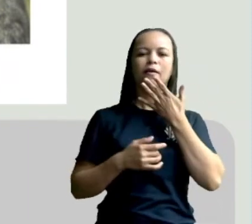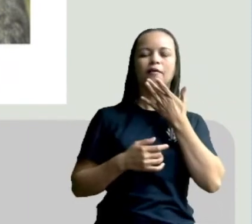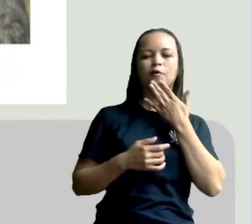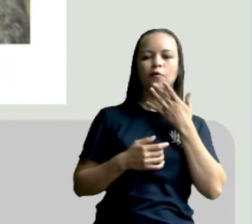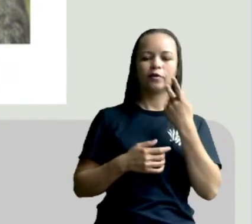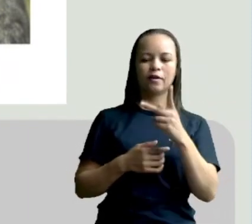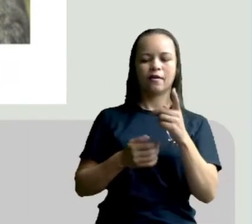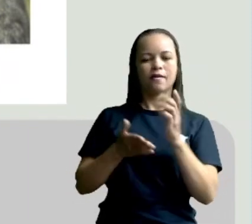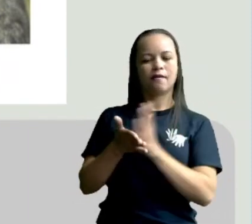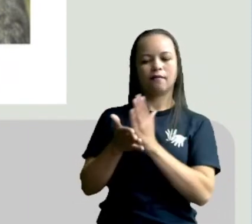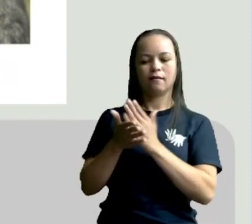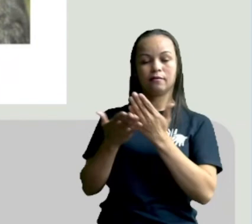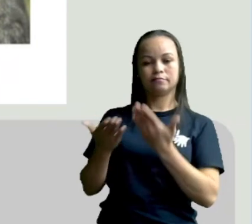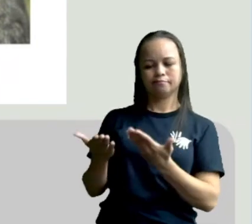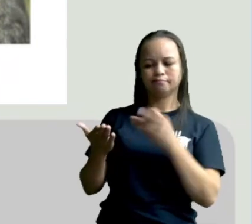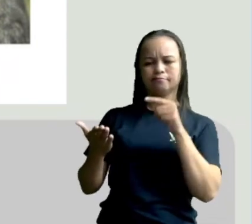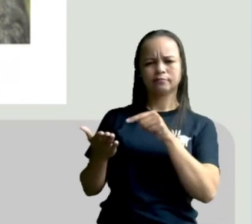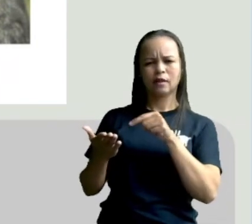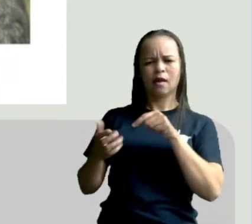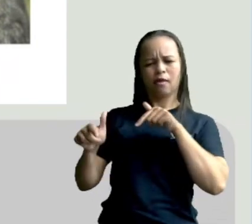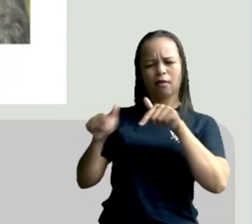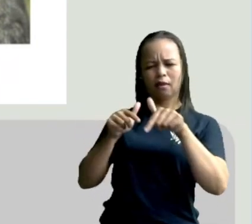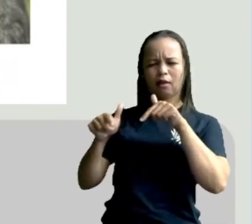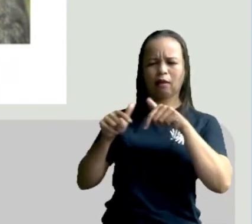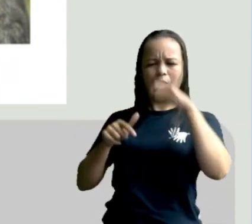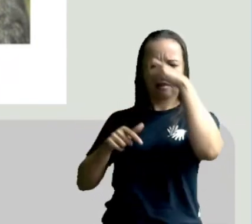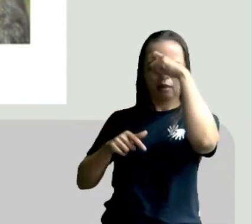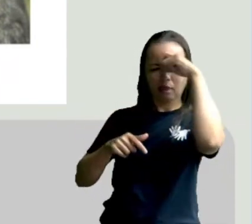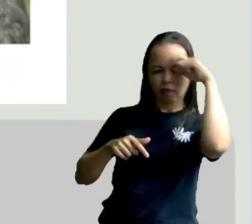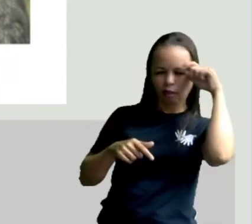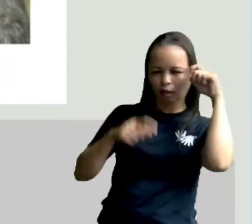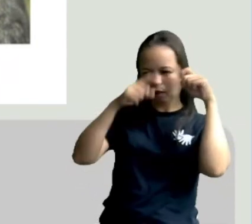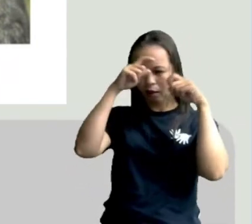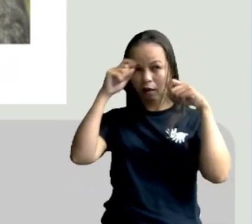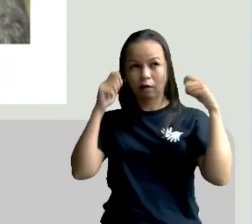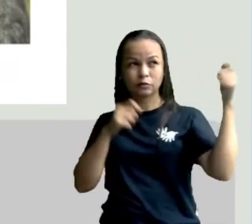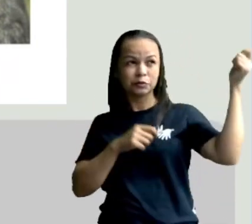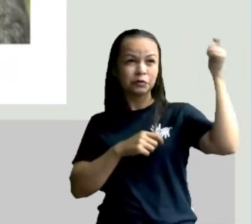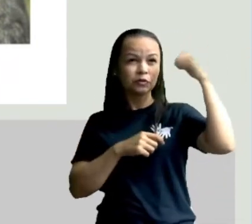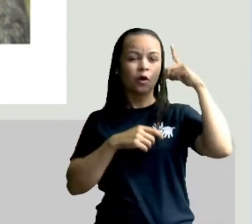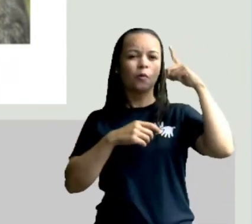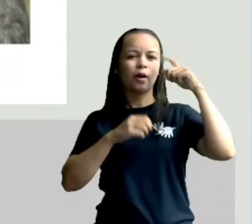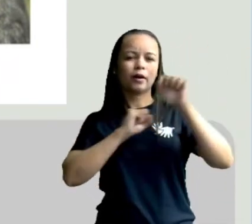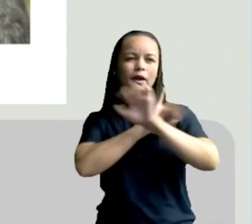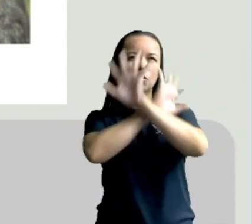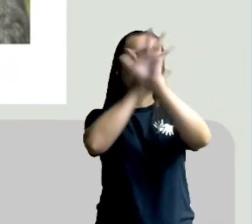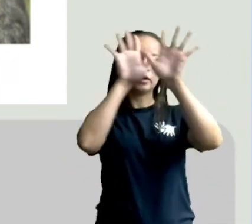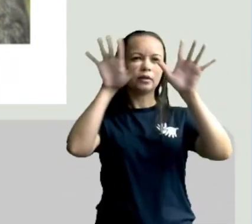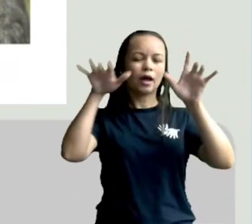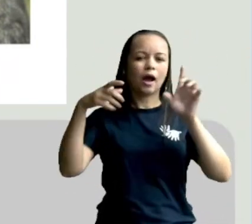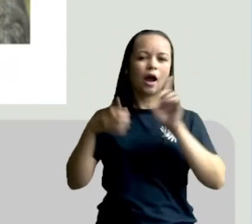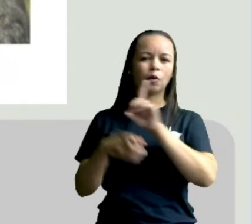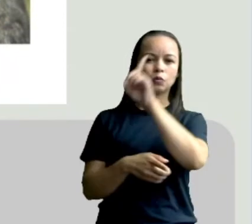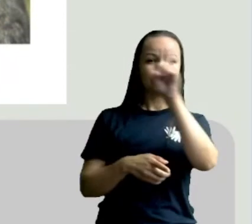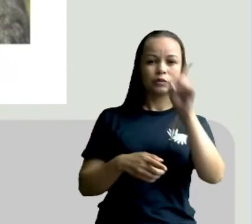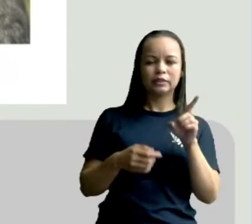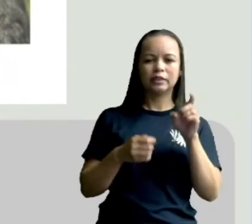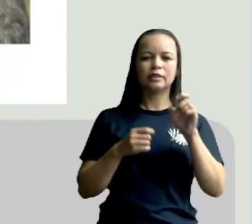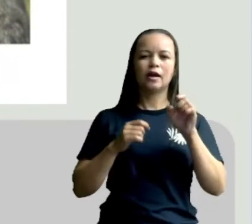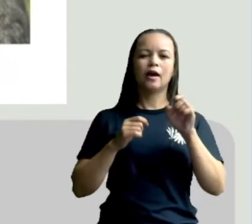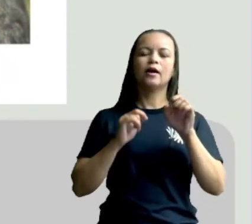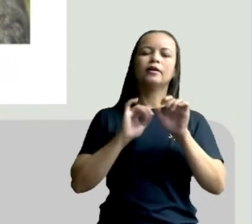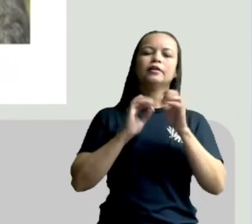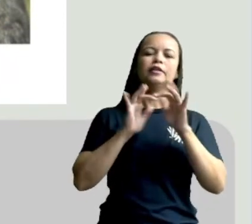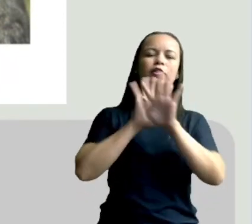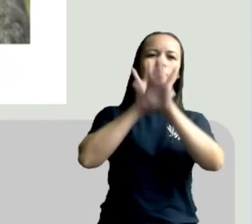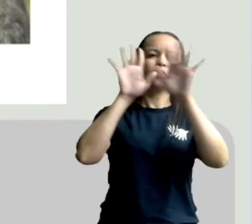livro. Trabalho de sol a sol para iluminar o dia e colori de ouro fino o